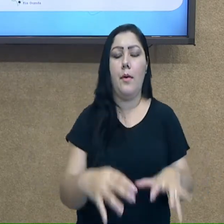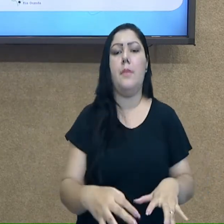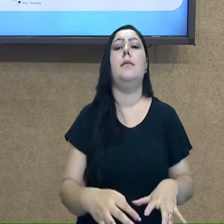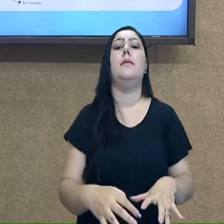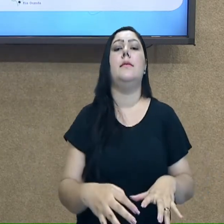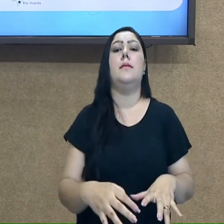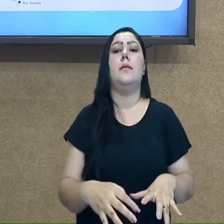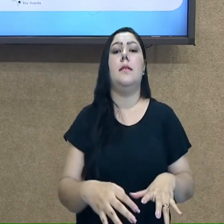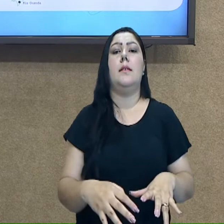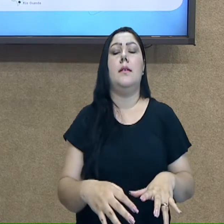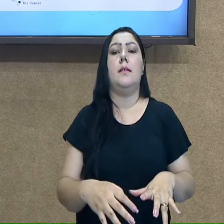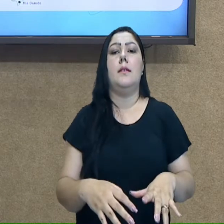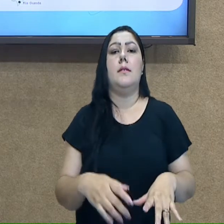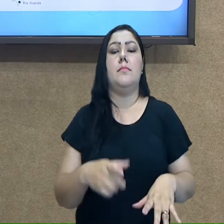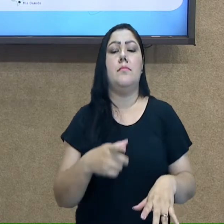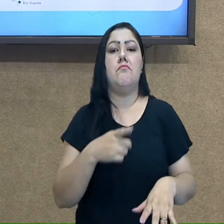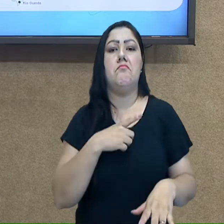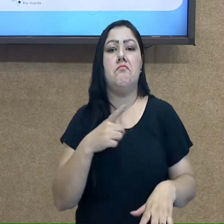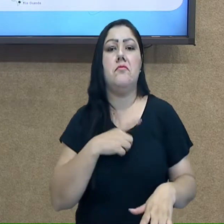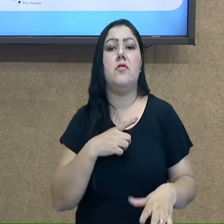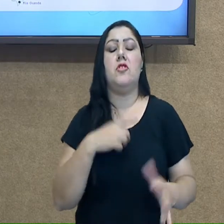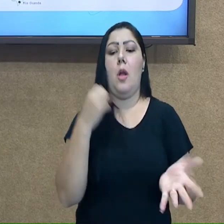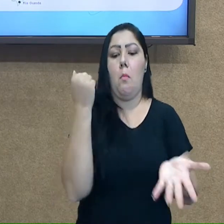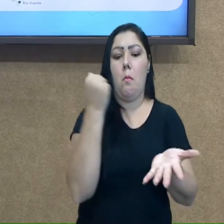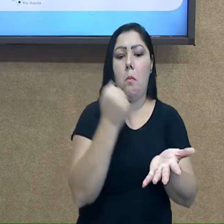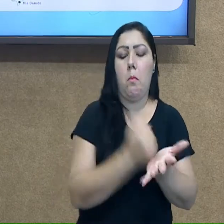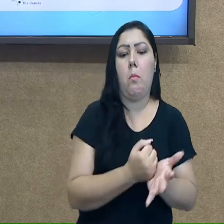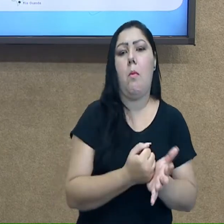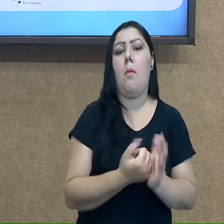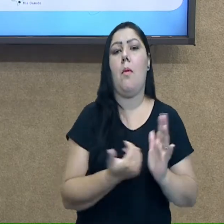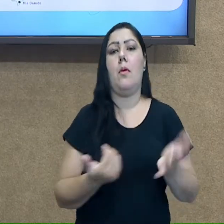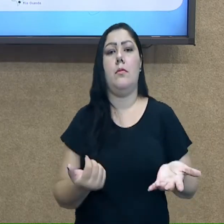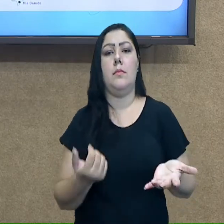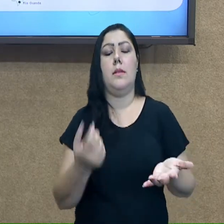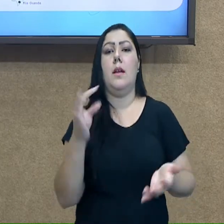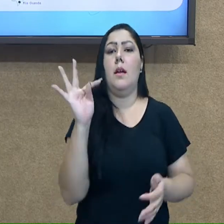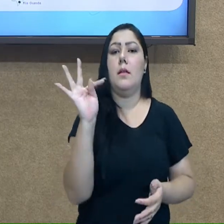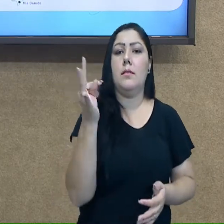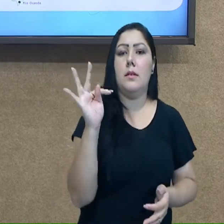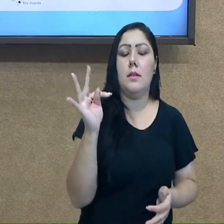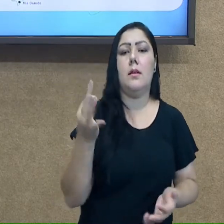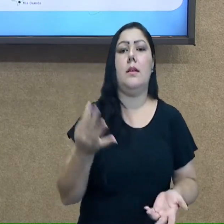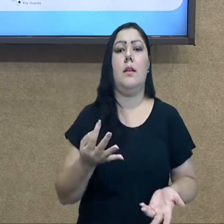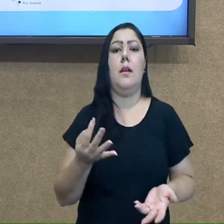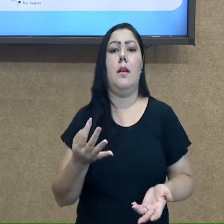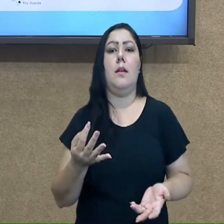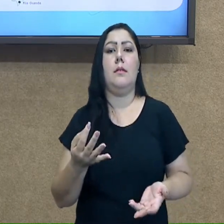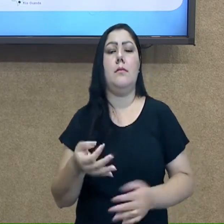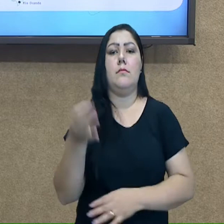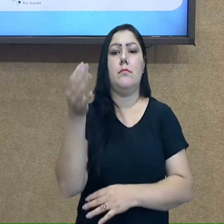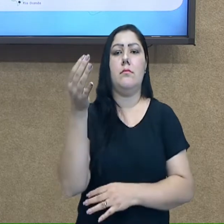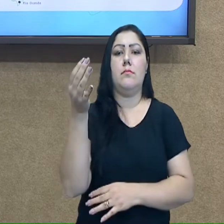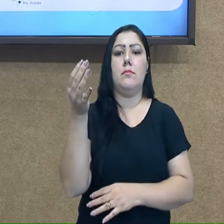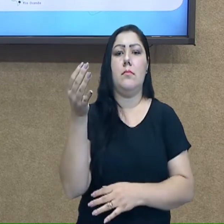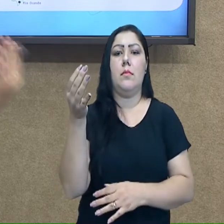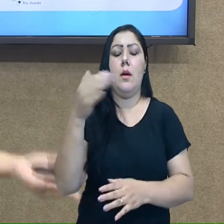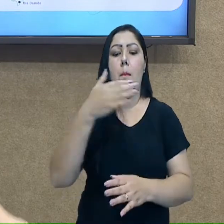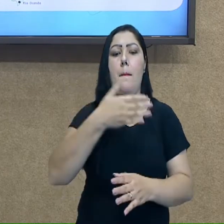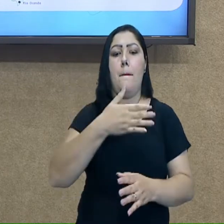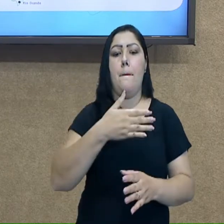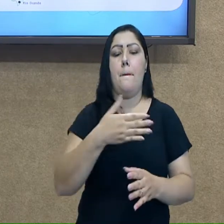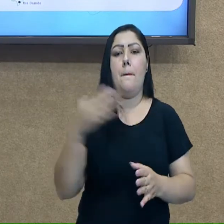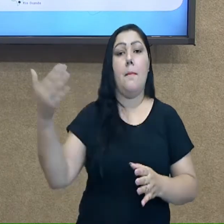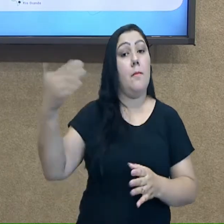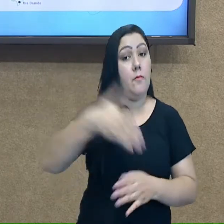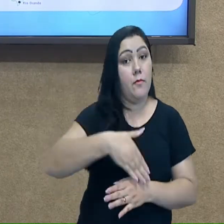de tratados, ela dependia de bandeiras. Nós vamos entender este processo de entradas e